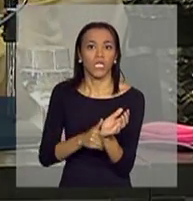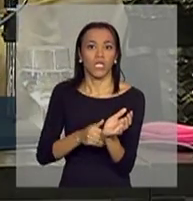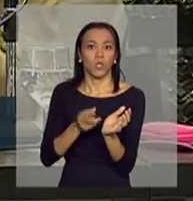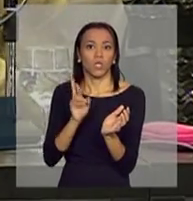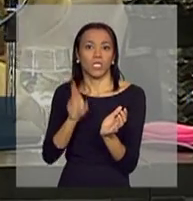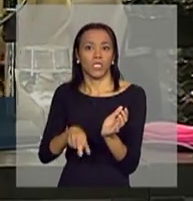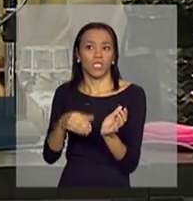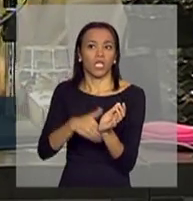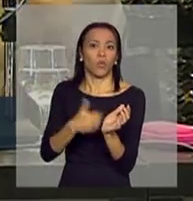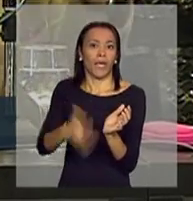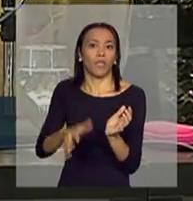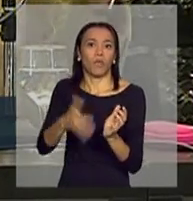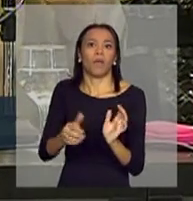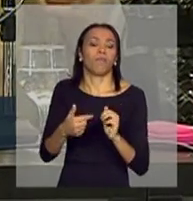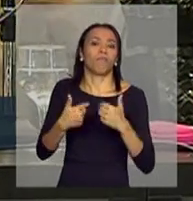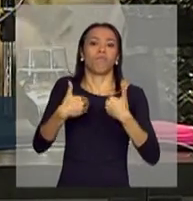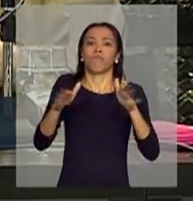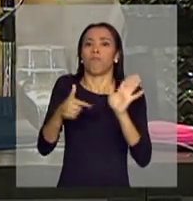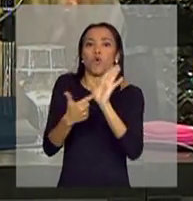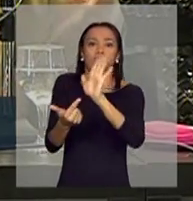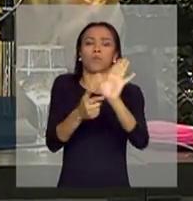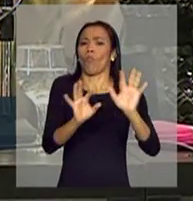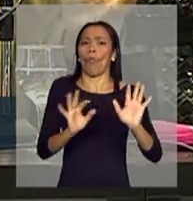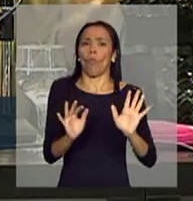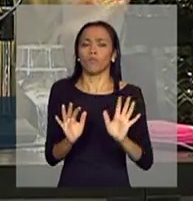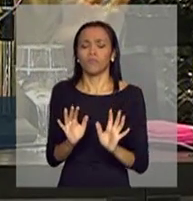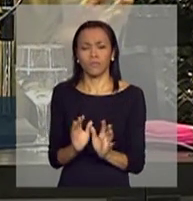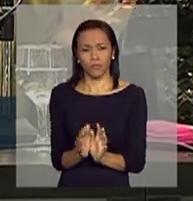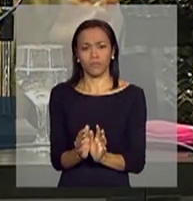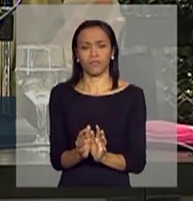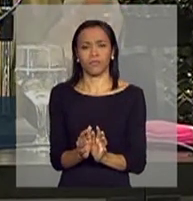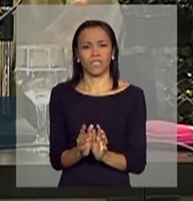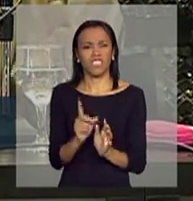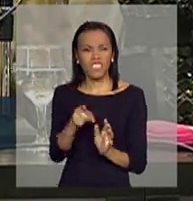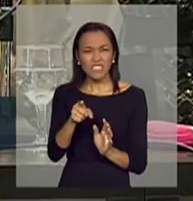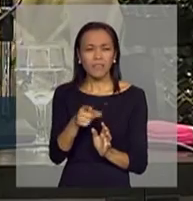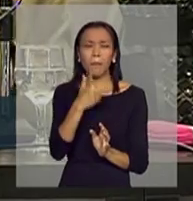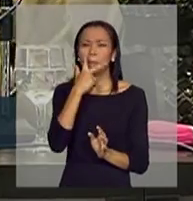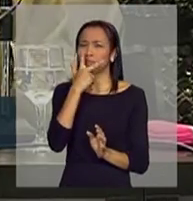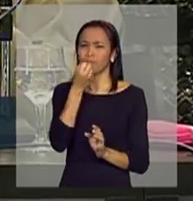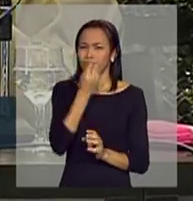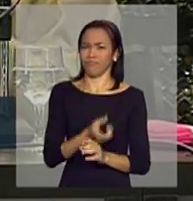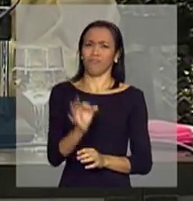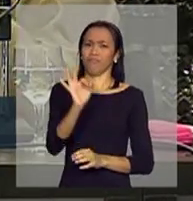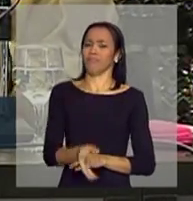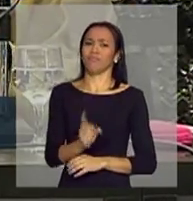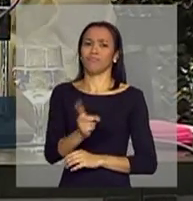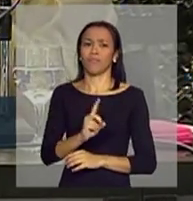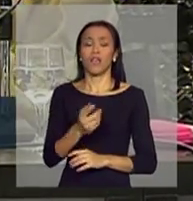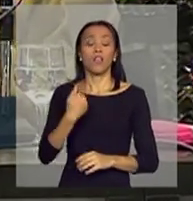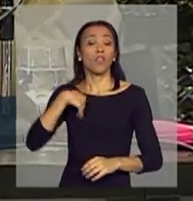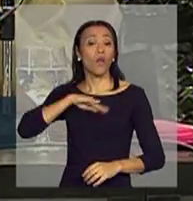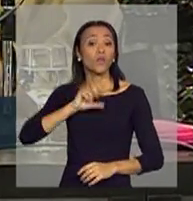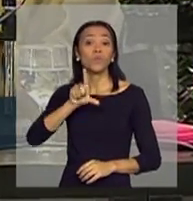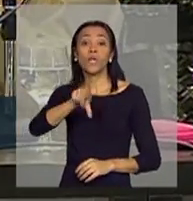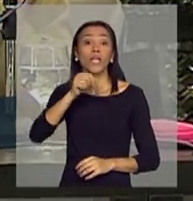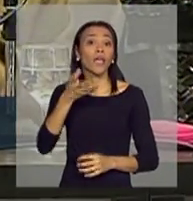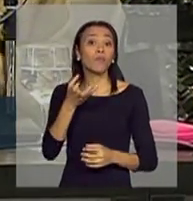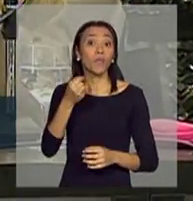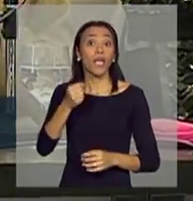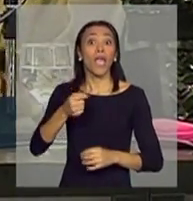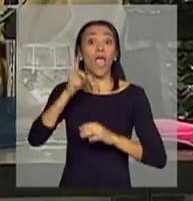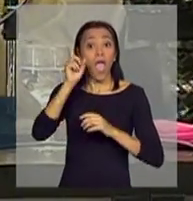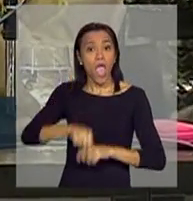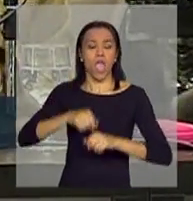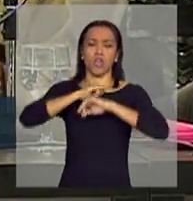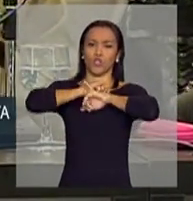queremos aparecer, que não há transparência. Conversa para boi dormir. Na verdade, a nossa opção é pela